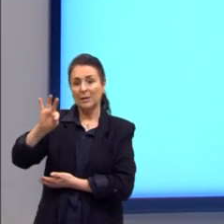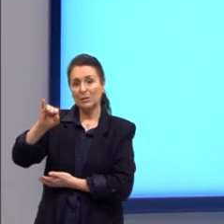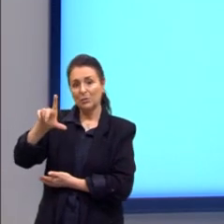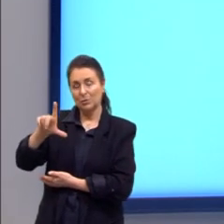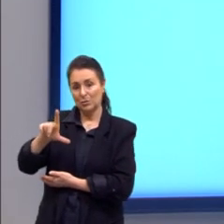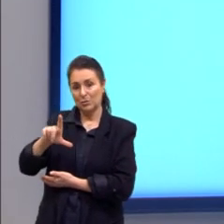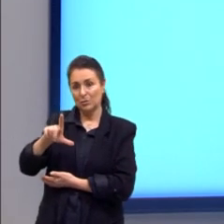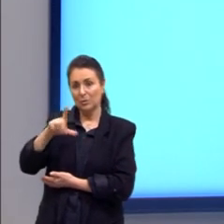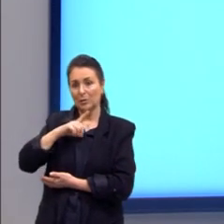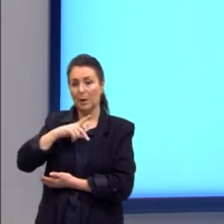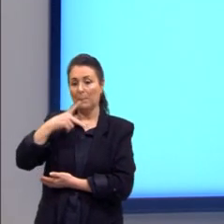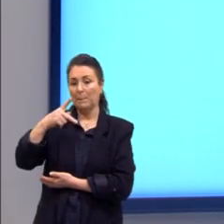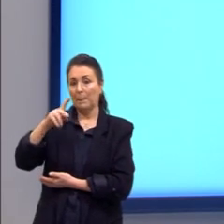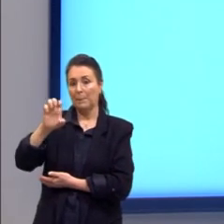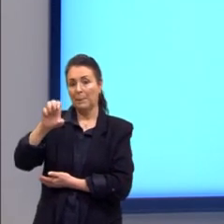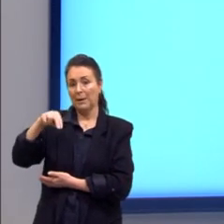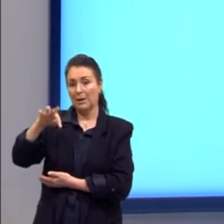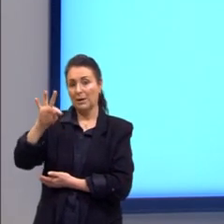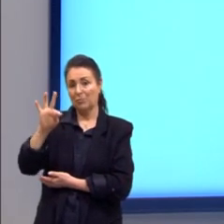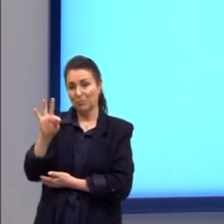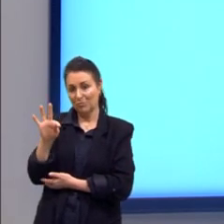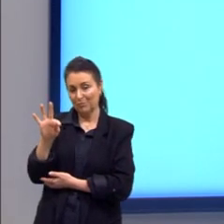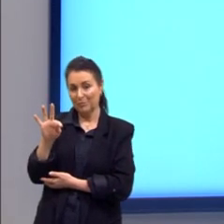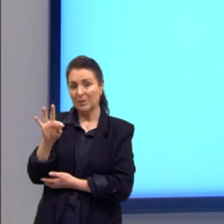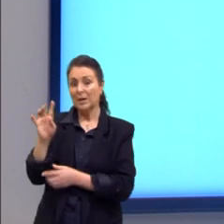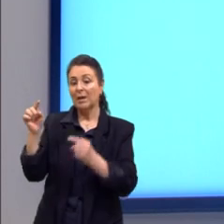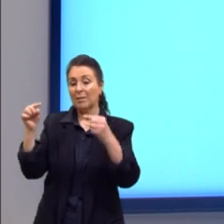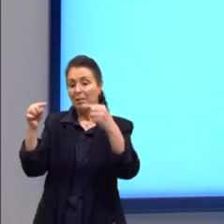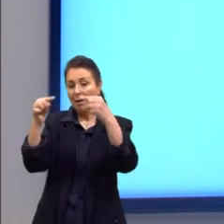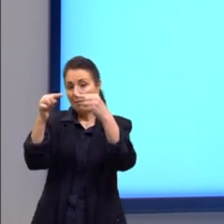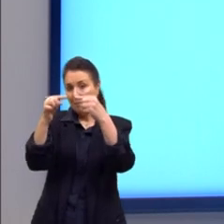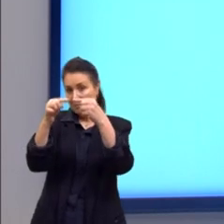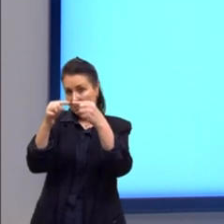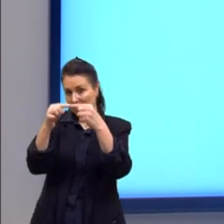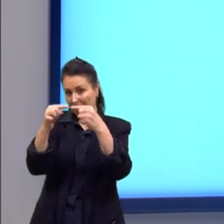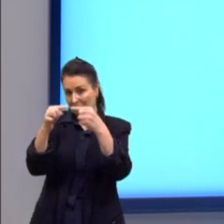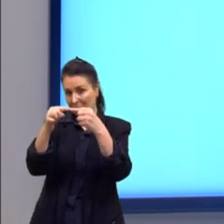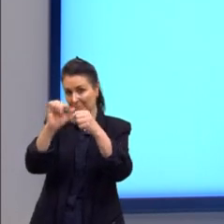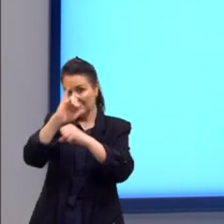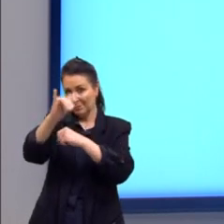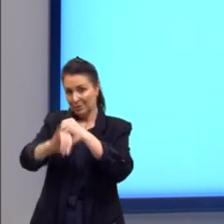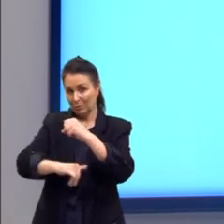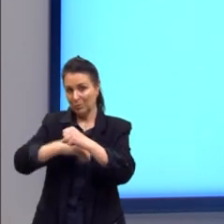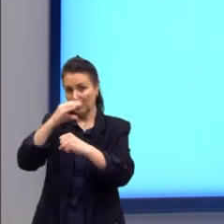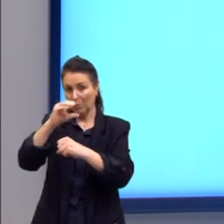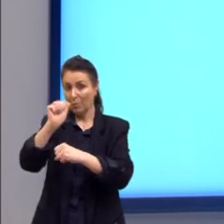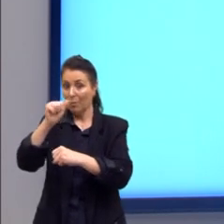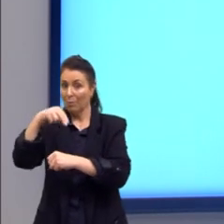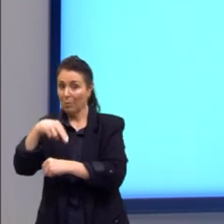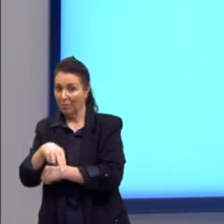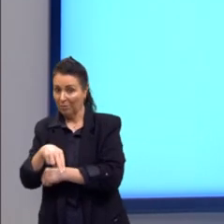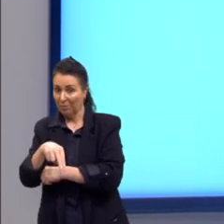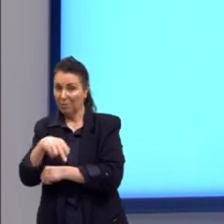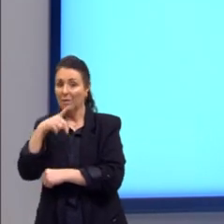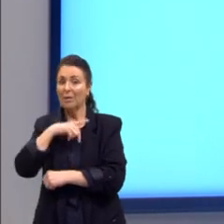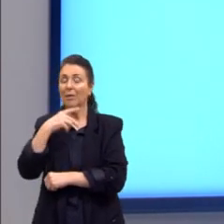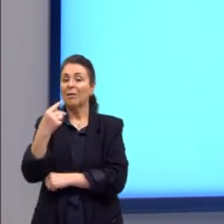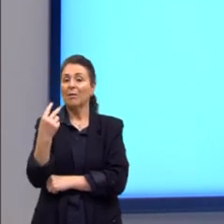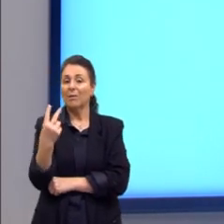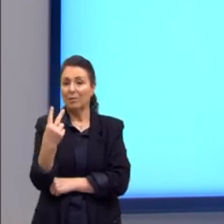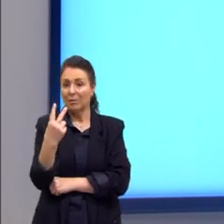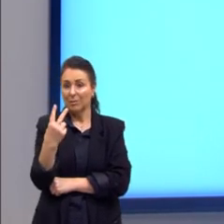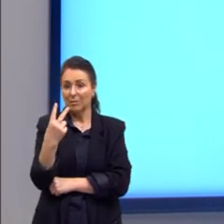carbonos então é um pente somente ligações simples entre os átomos de carbono TAM eu tenho